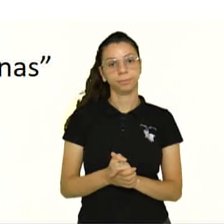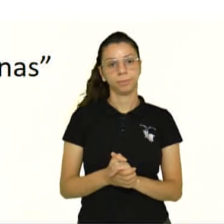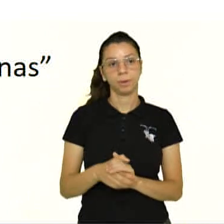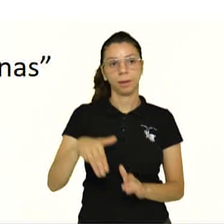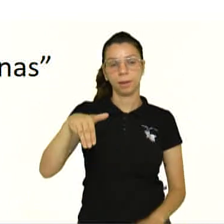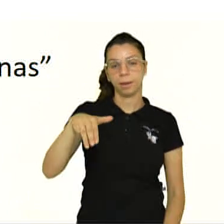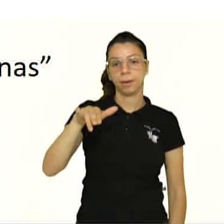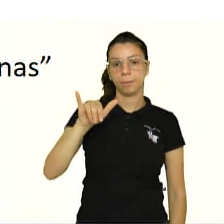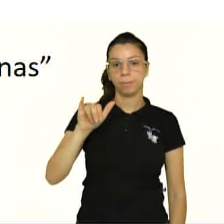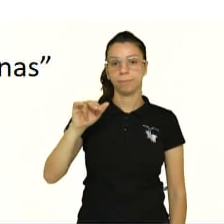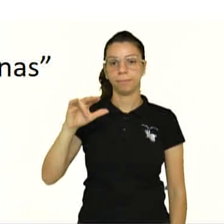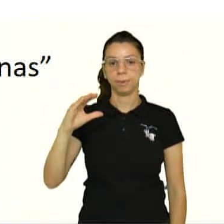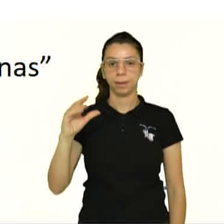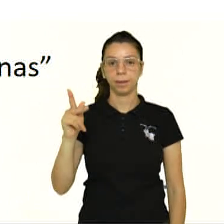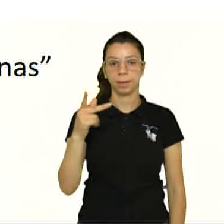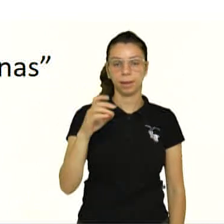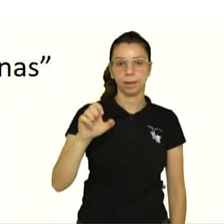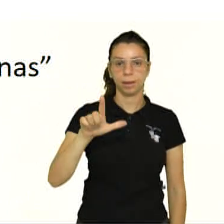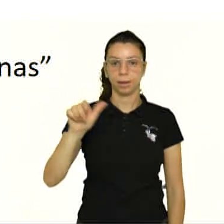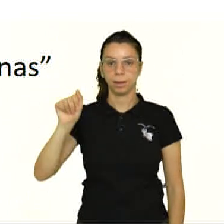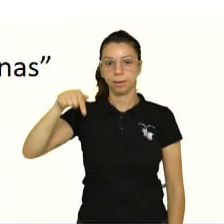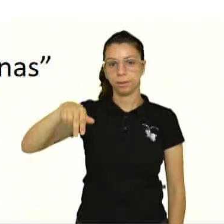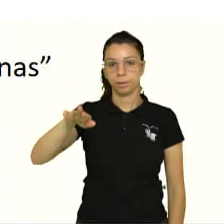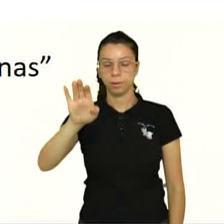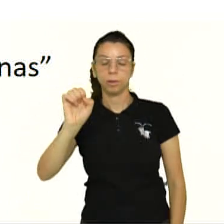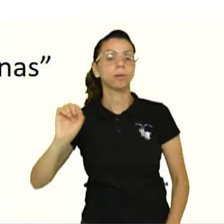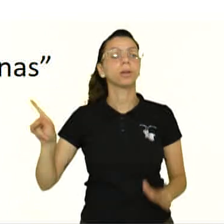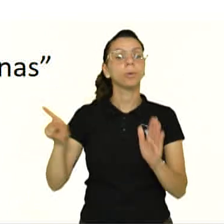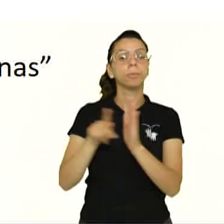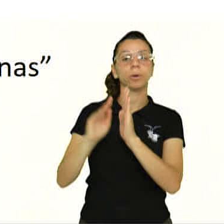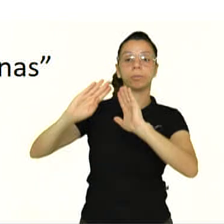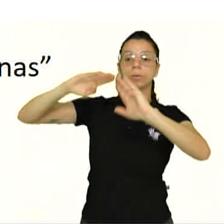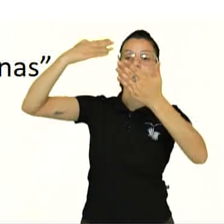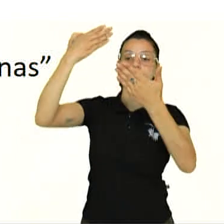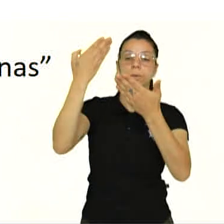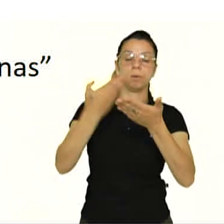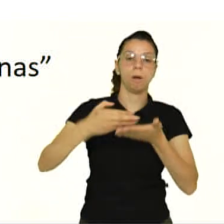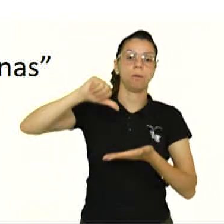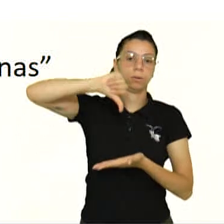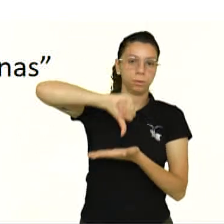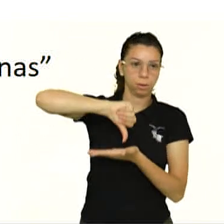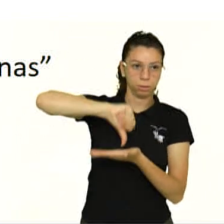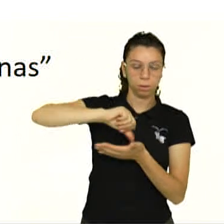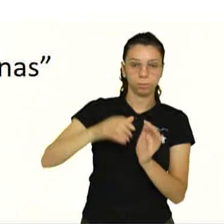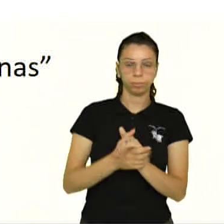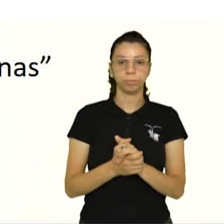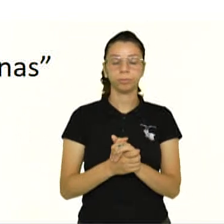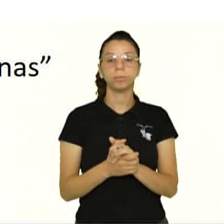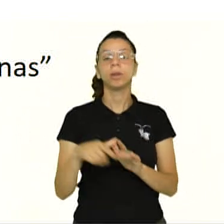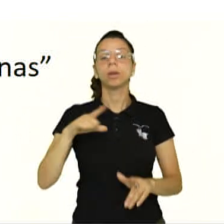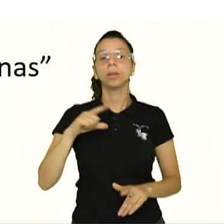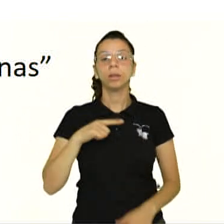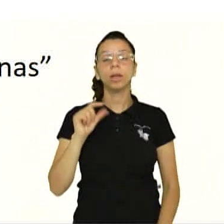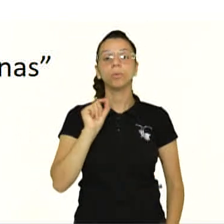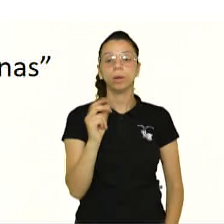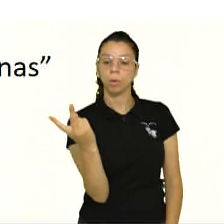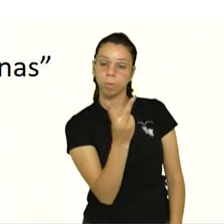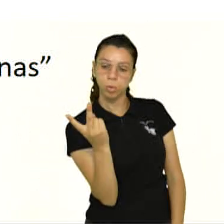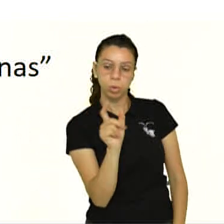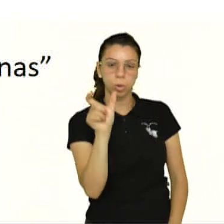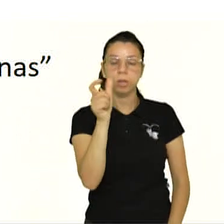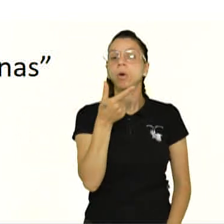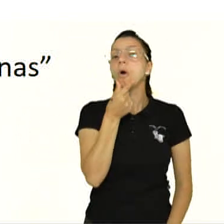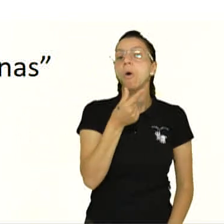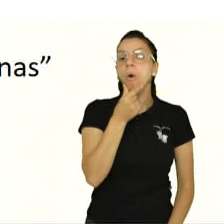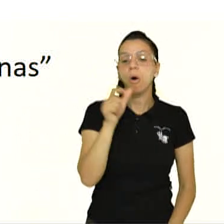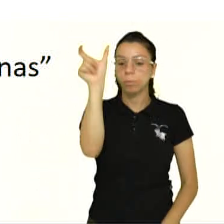chama A Escola de Atenas. Daí representa os filósofos, né? Representa ali ao centro Platão e Aristóteles e vários